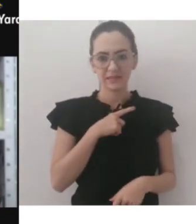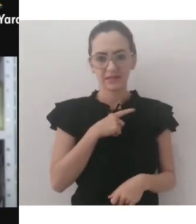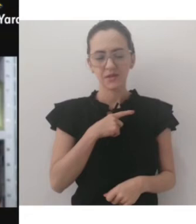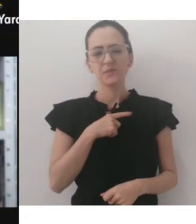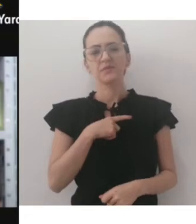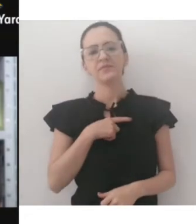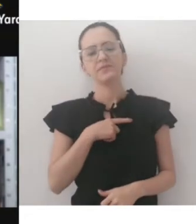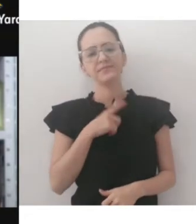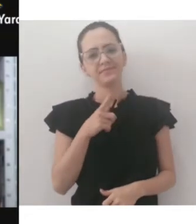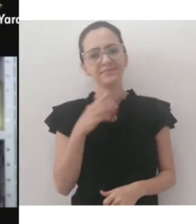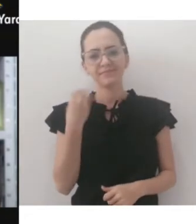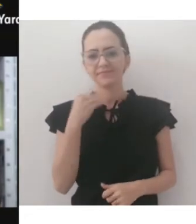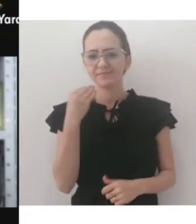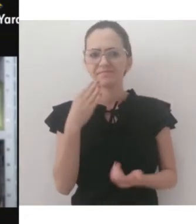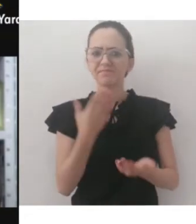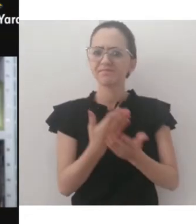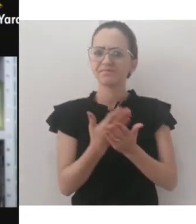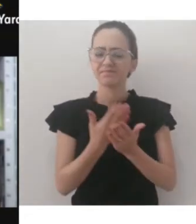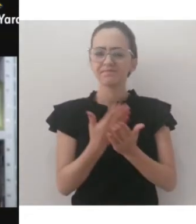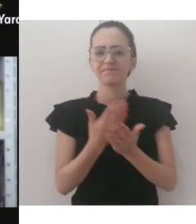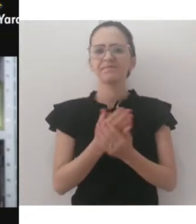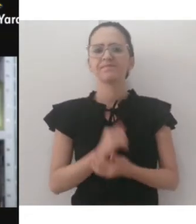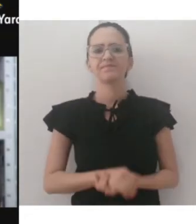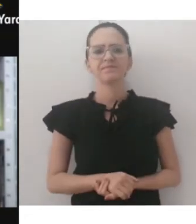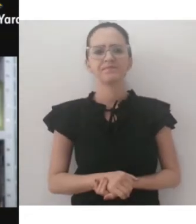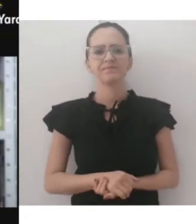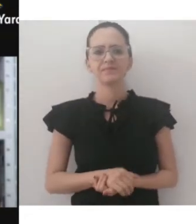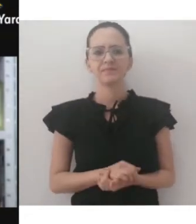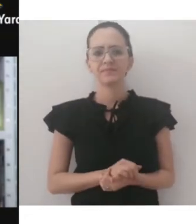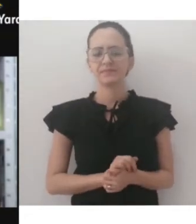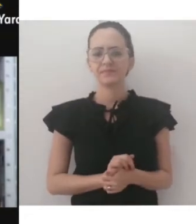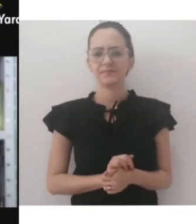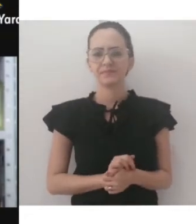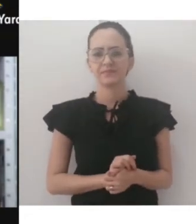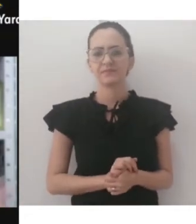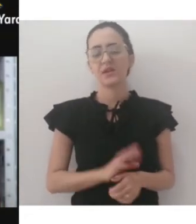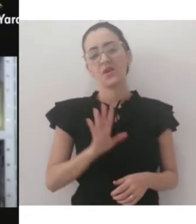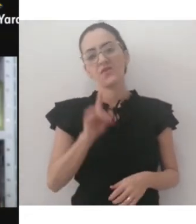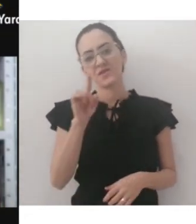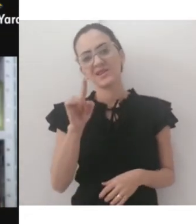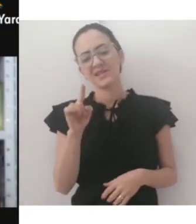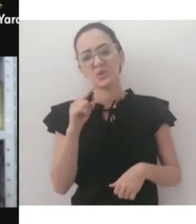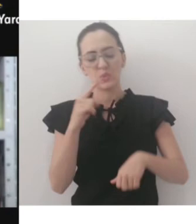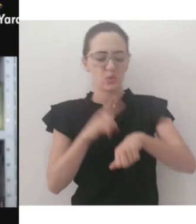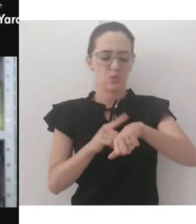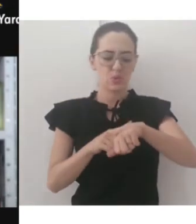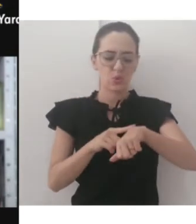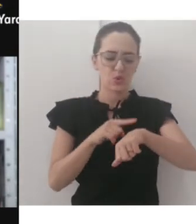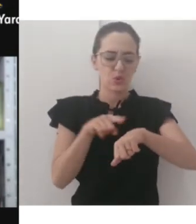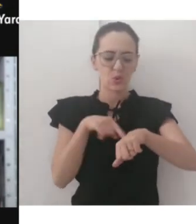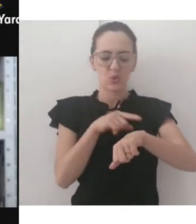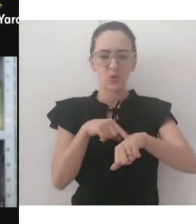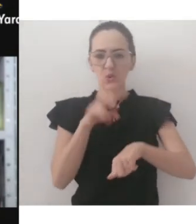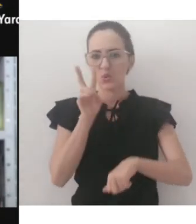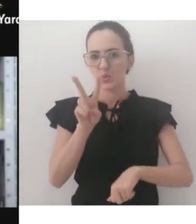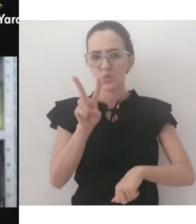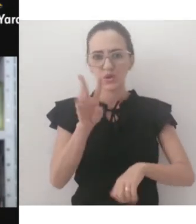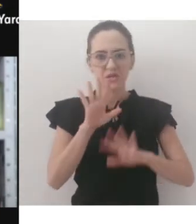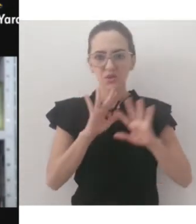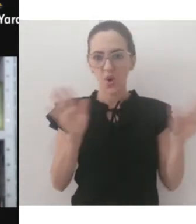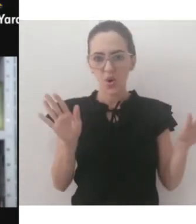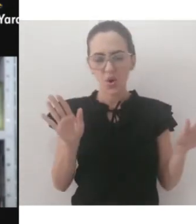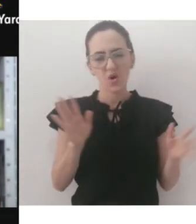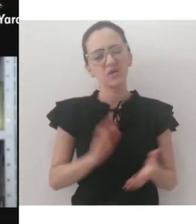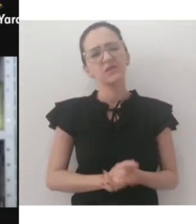está um pouco mais de tempo em casa, pode estudar até um pouco mais. Mas quem só dispõe, por exemplo, de 2 horas, é